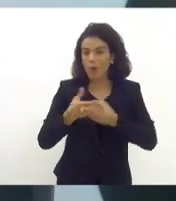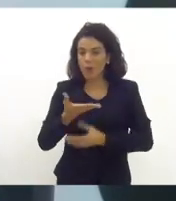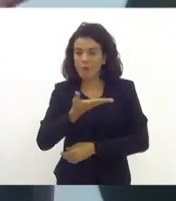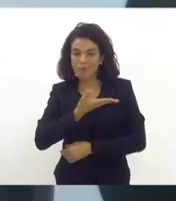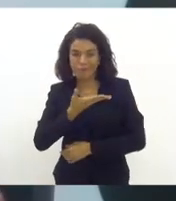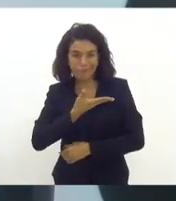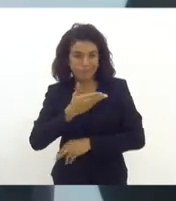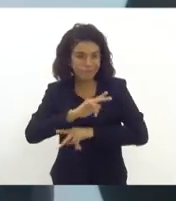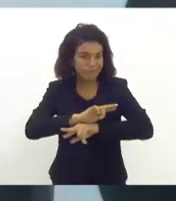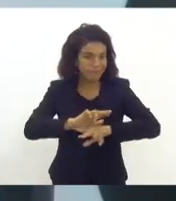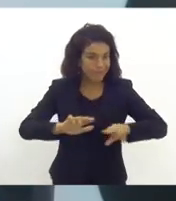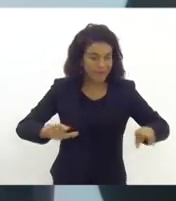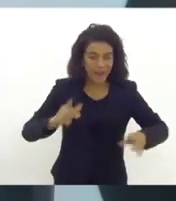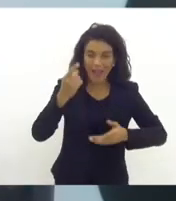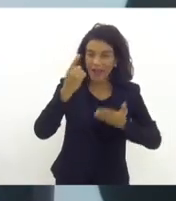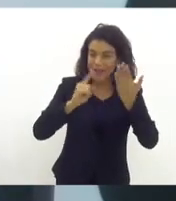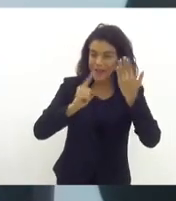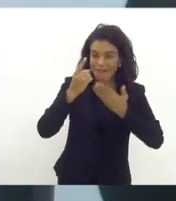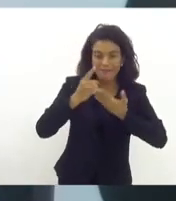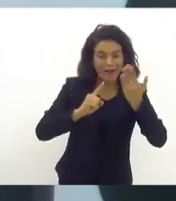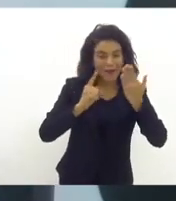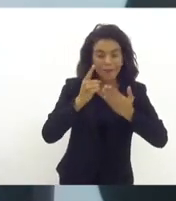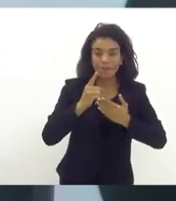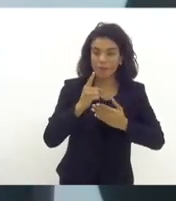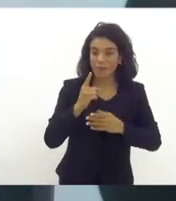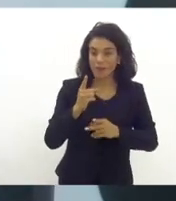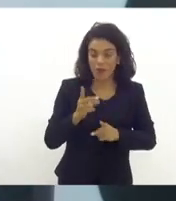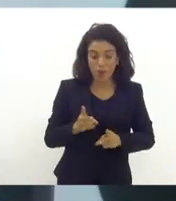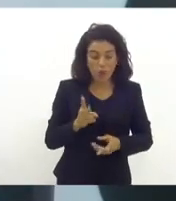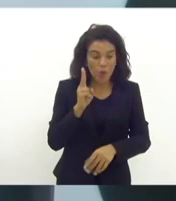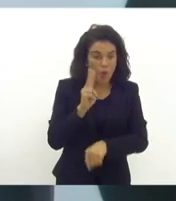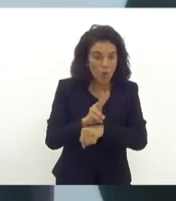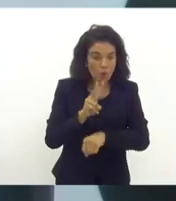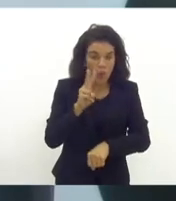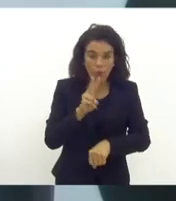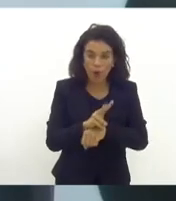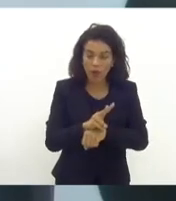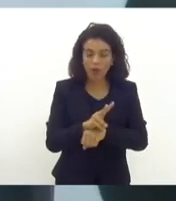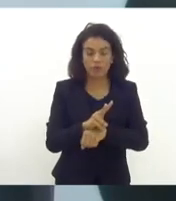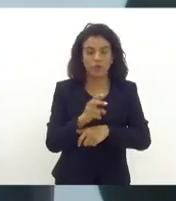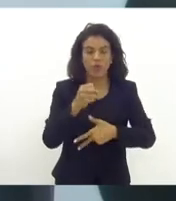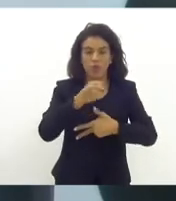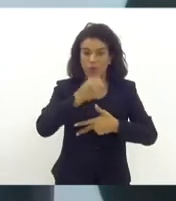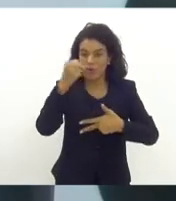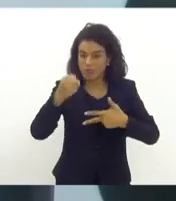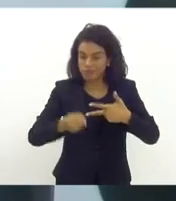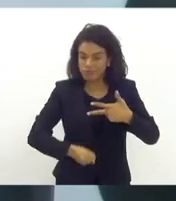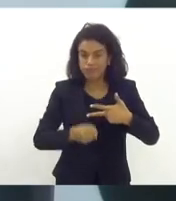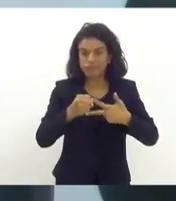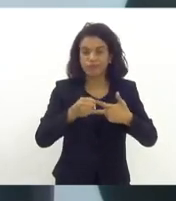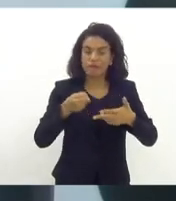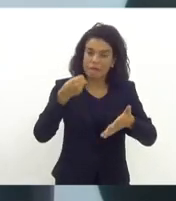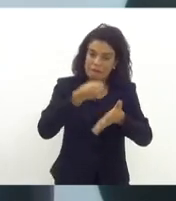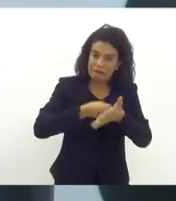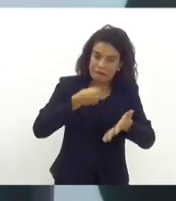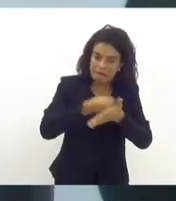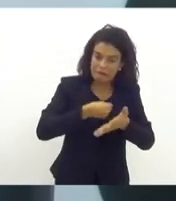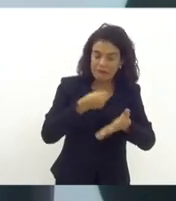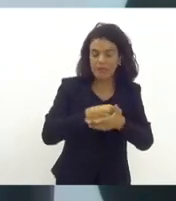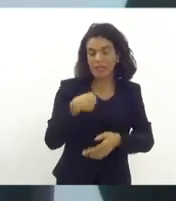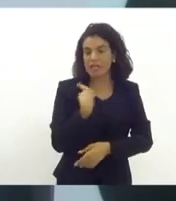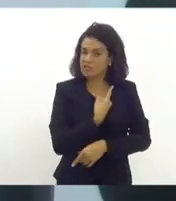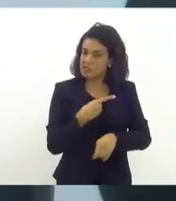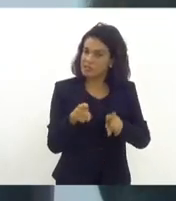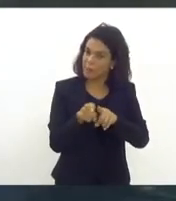amigos enfim carnaval é isso enquanto poder público em qualquer esfera não entender isso a gente vai bater cabeça e